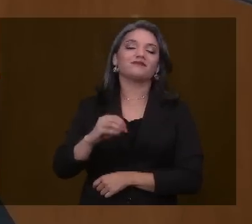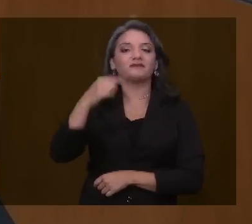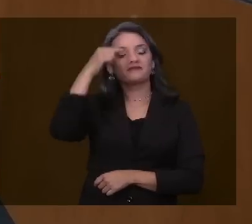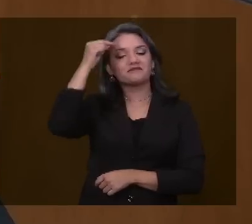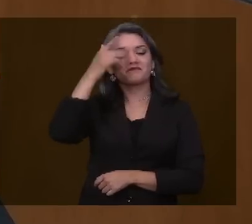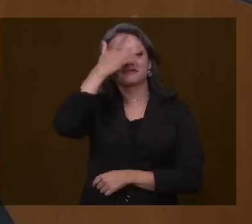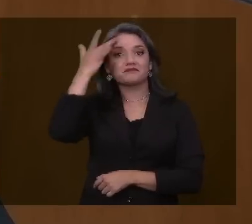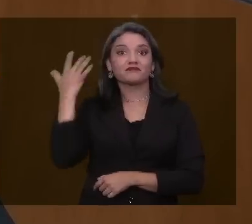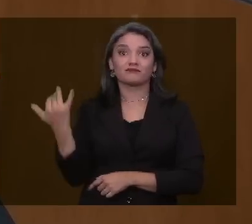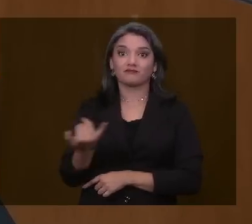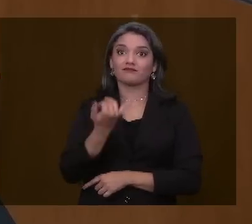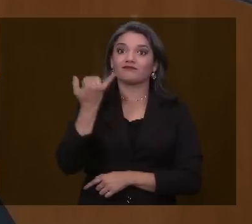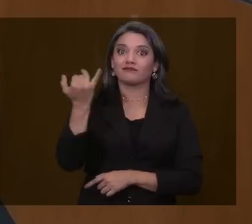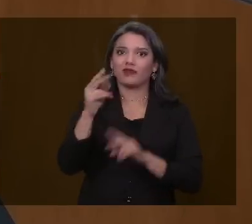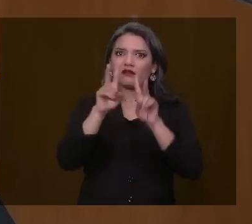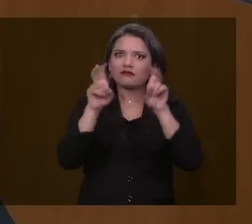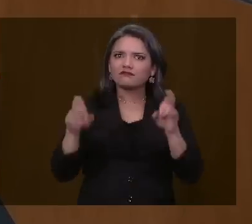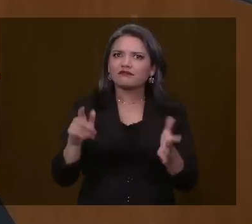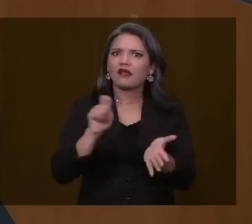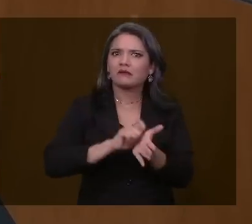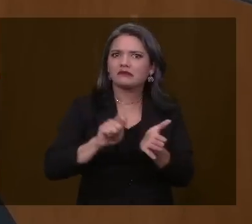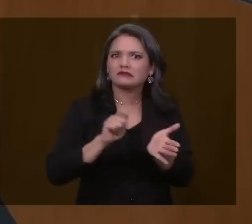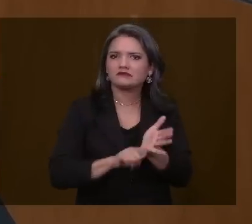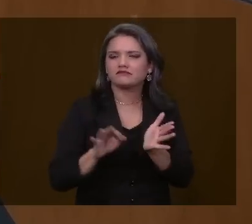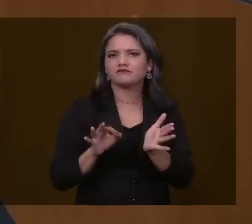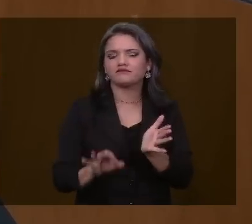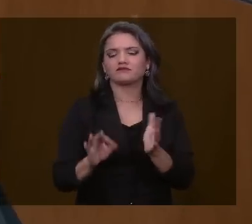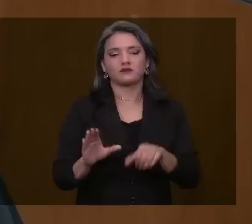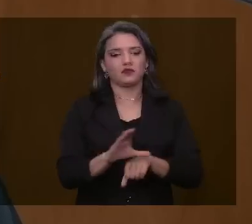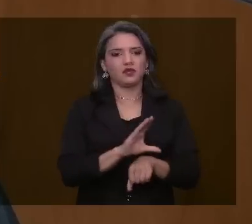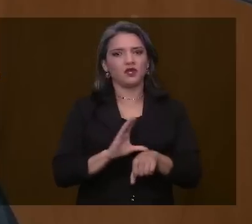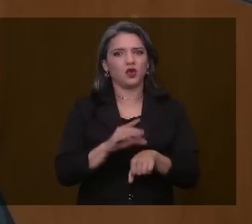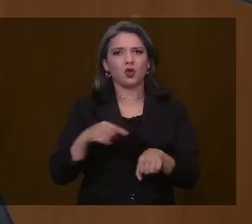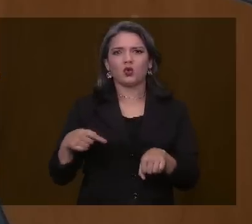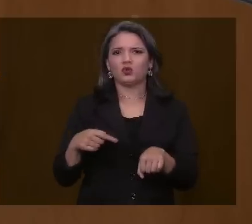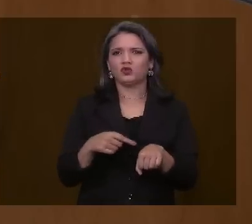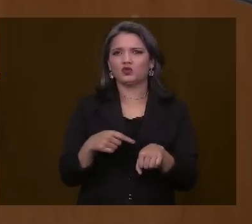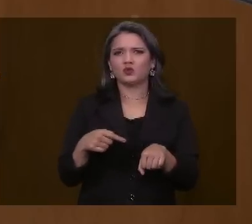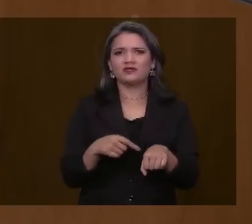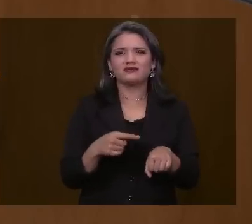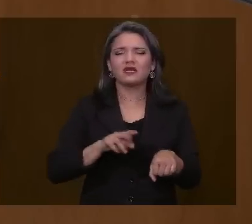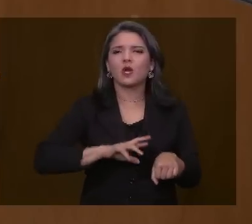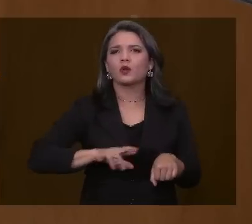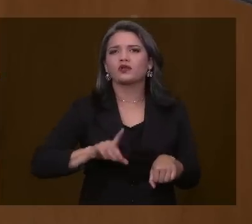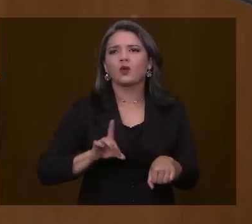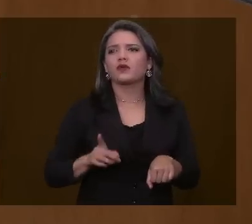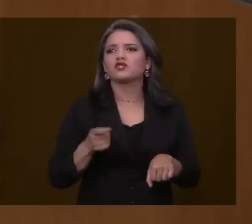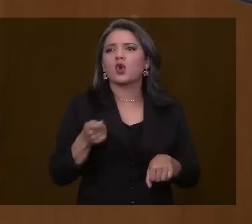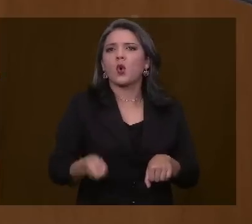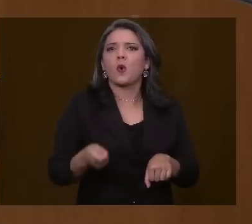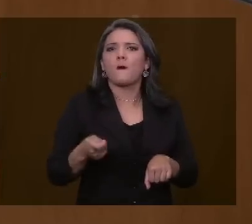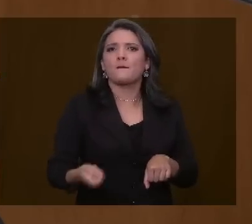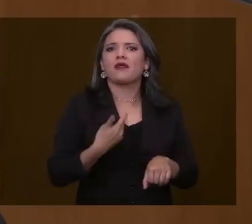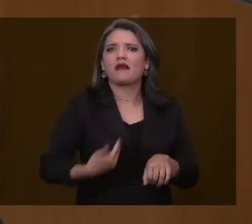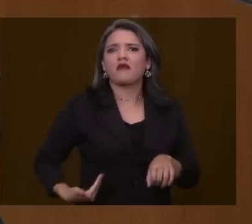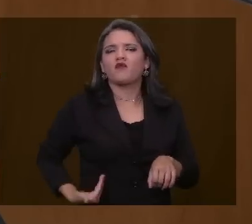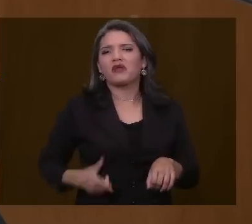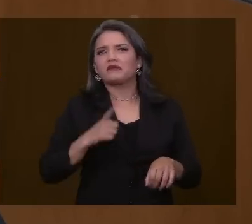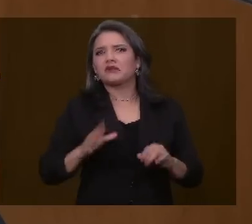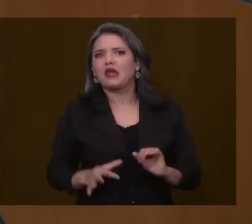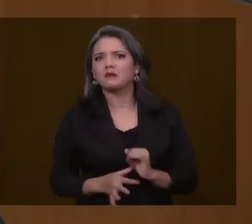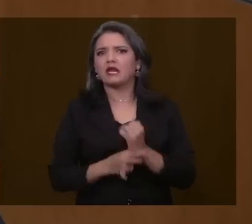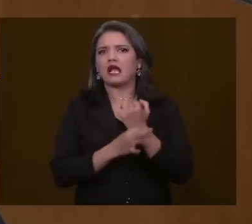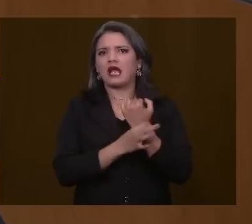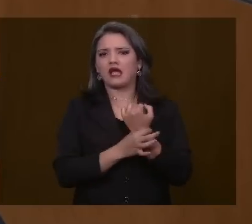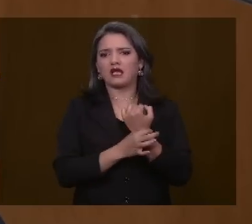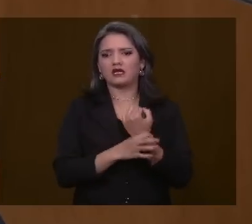e bem o sabe. Nossa Constituição não se contenta em obrigar o poder público a garantir a